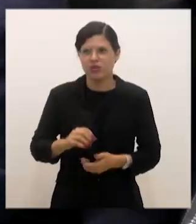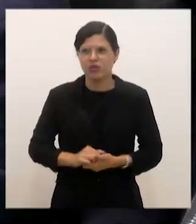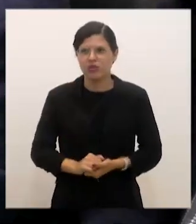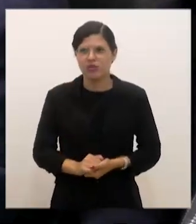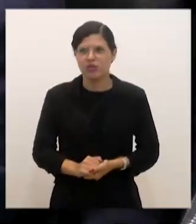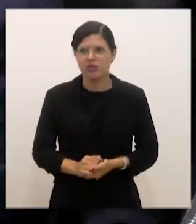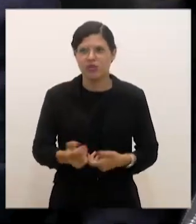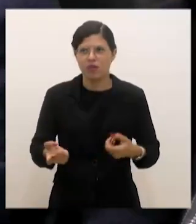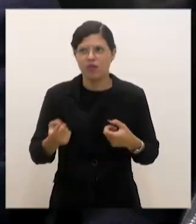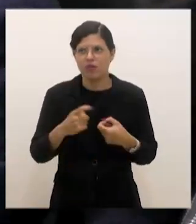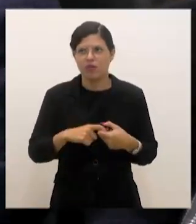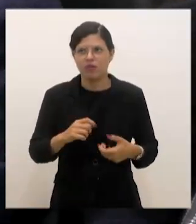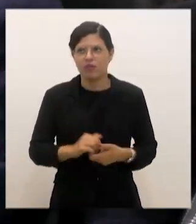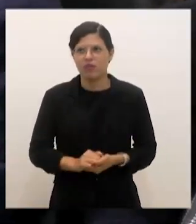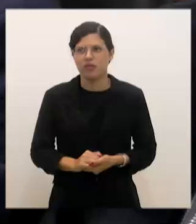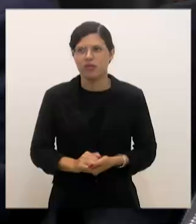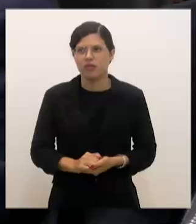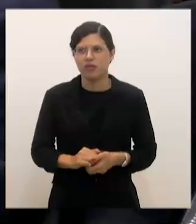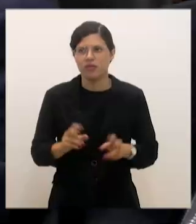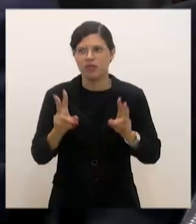Vamos voltar aqui. Qual foi o tema?